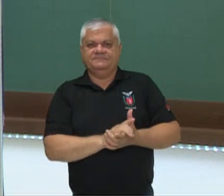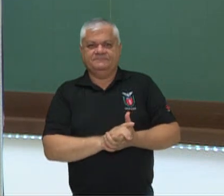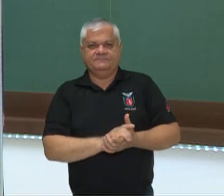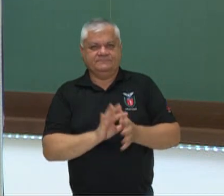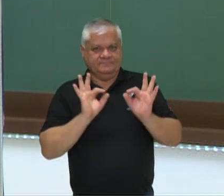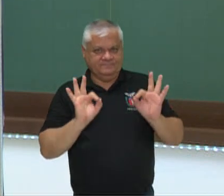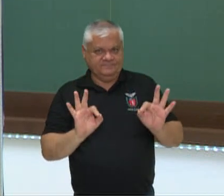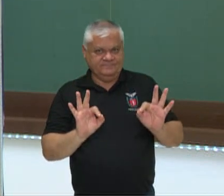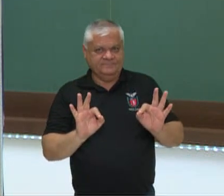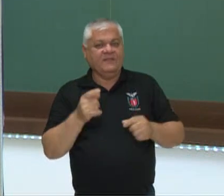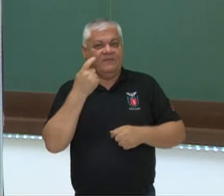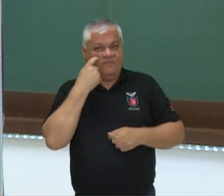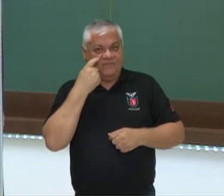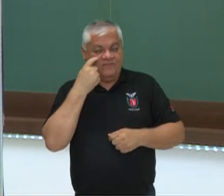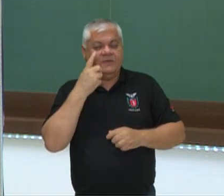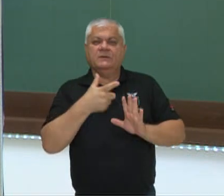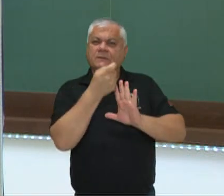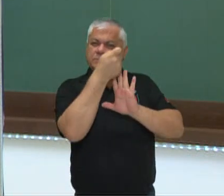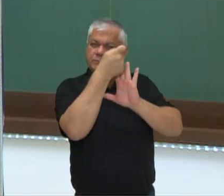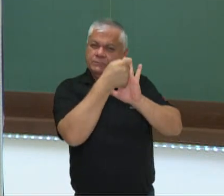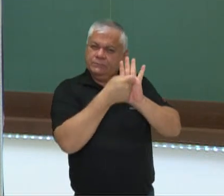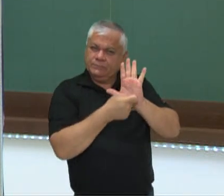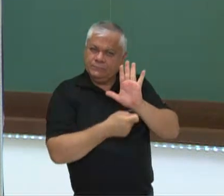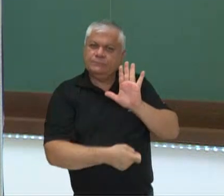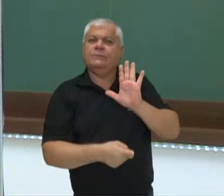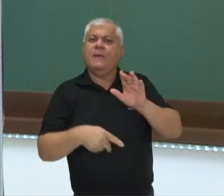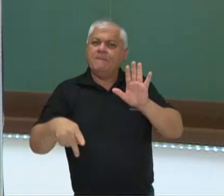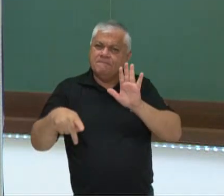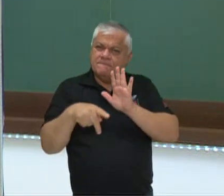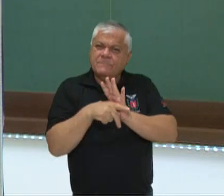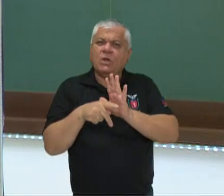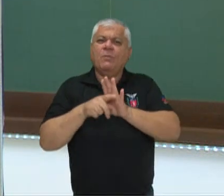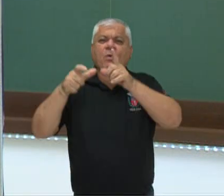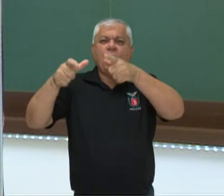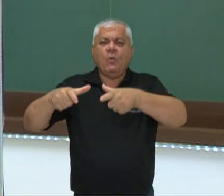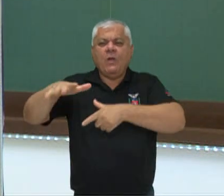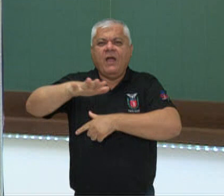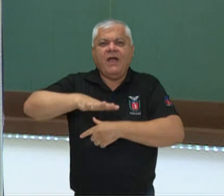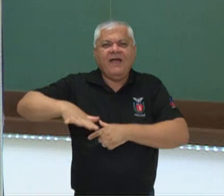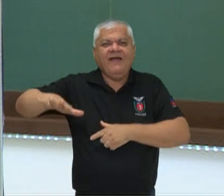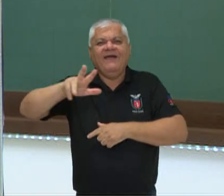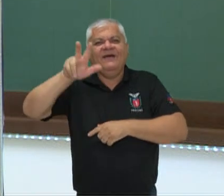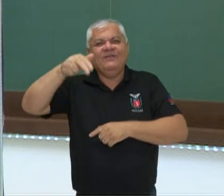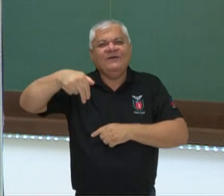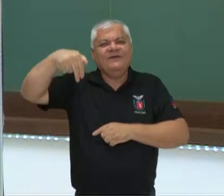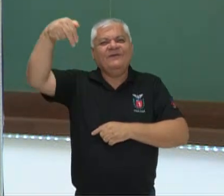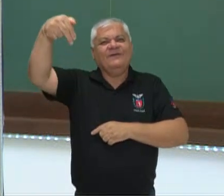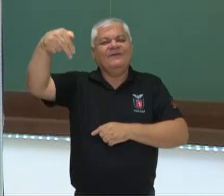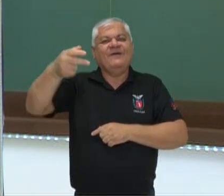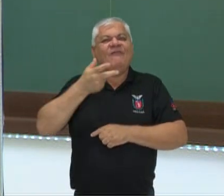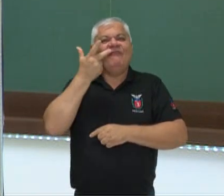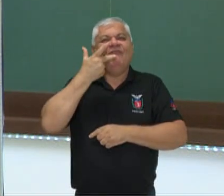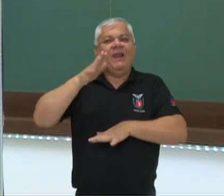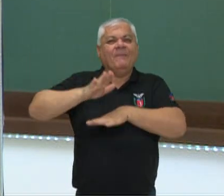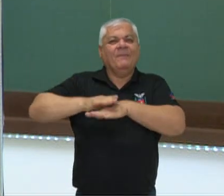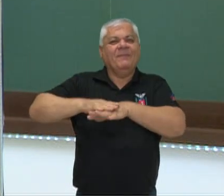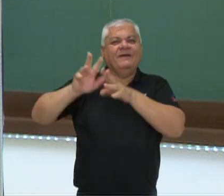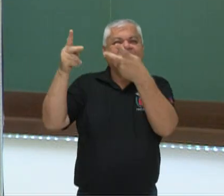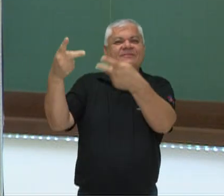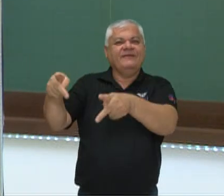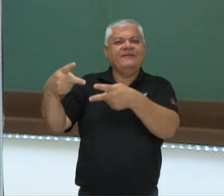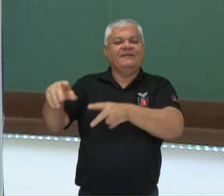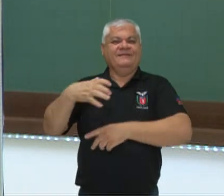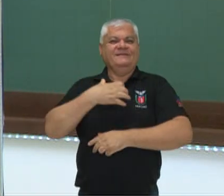estamos diante de um registro profundamente regionalista, né? Marcado por um dialeto muito próprio, de uma região